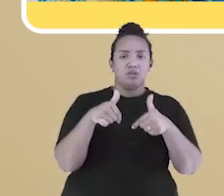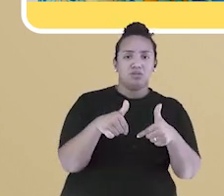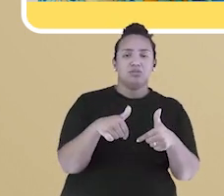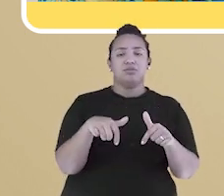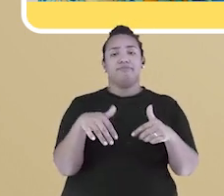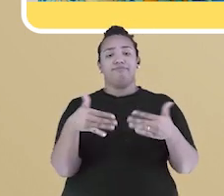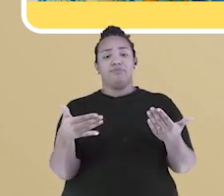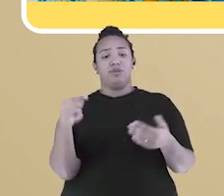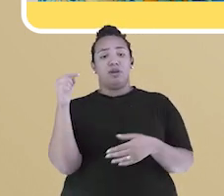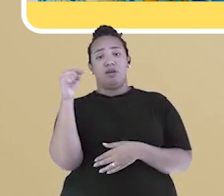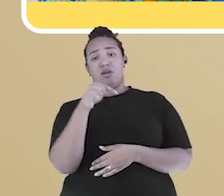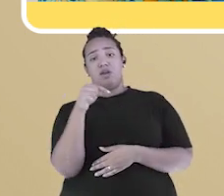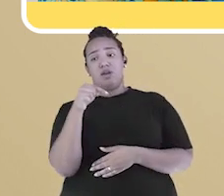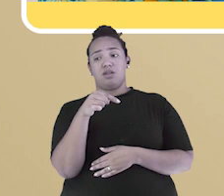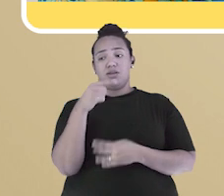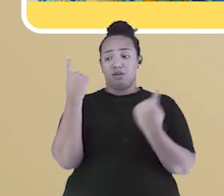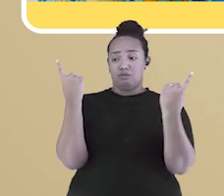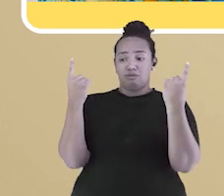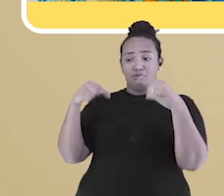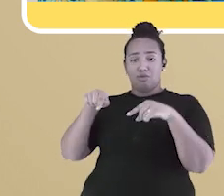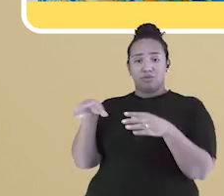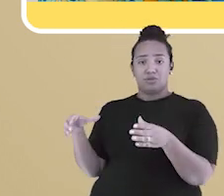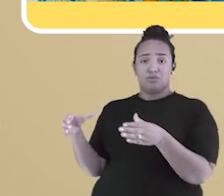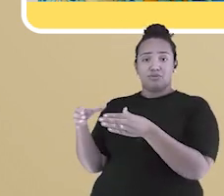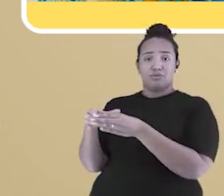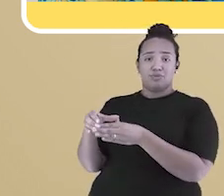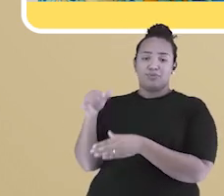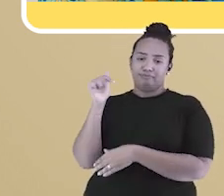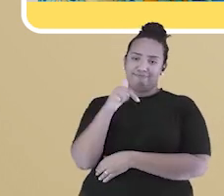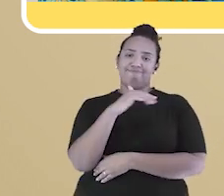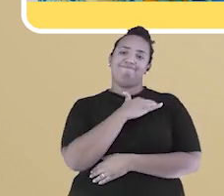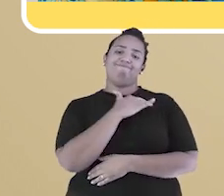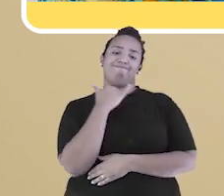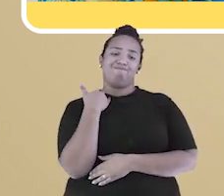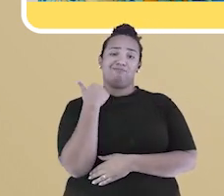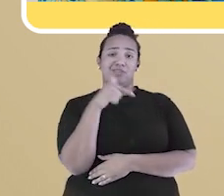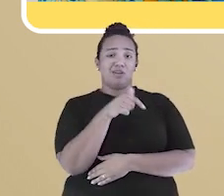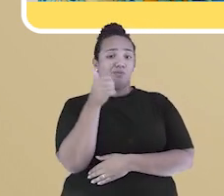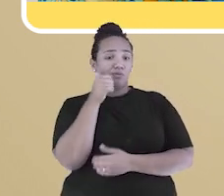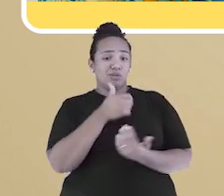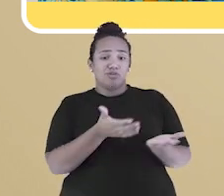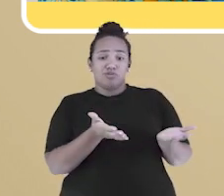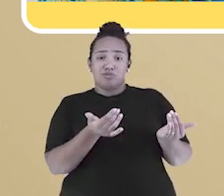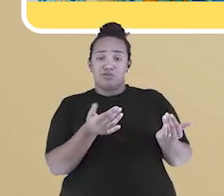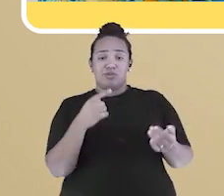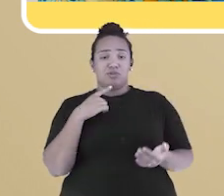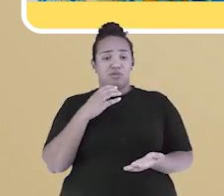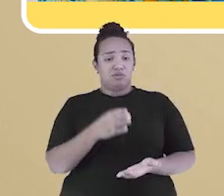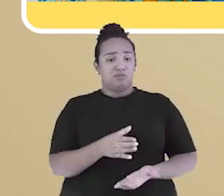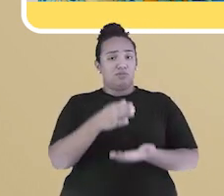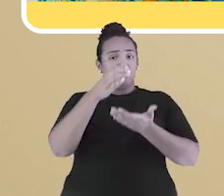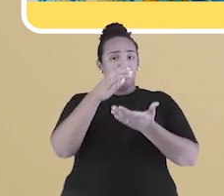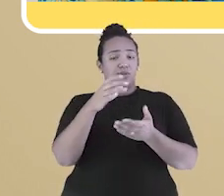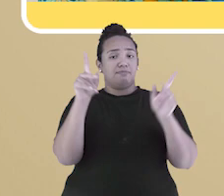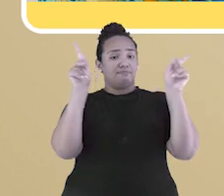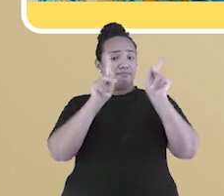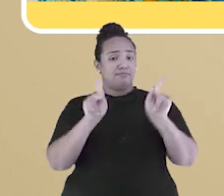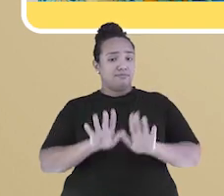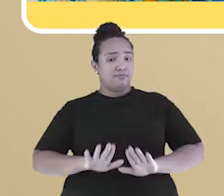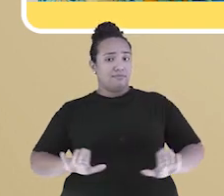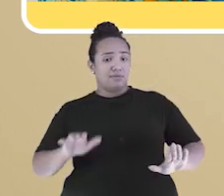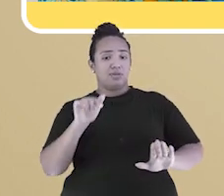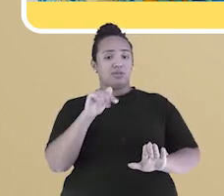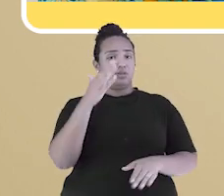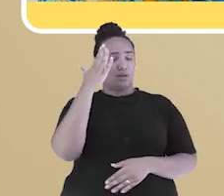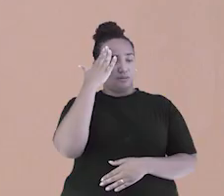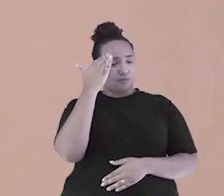foi vítima de um atentado. Malala foi a pessoa mais jovem a ganhar o Prêmio Nobel da Paz como reconhecimento da